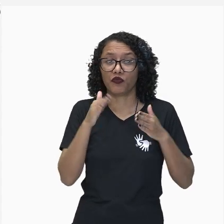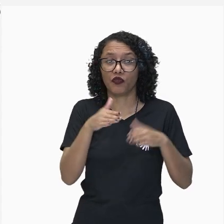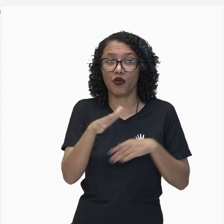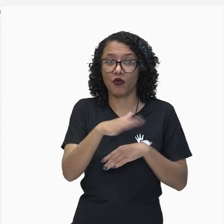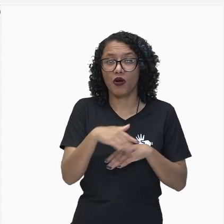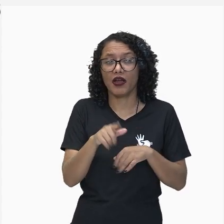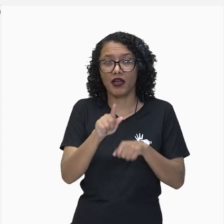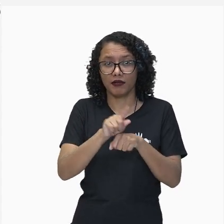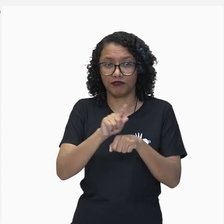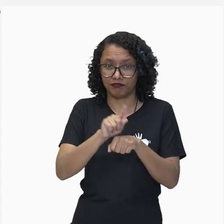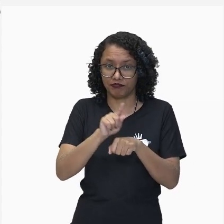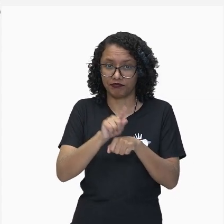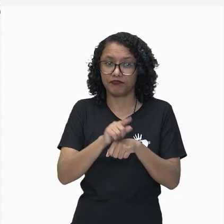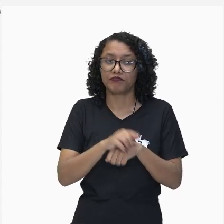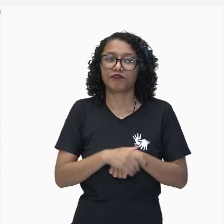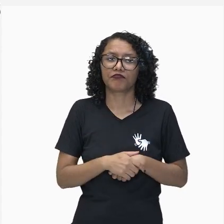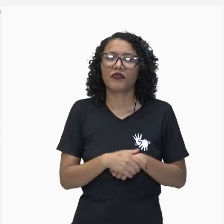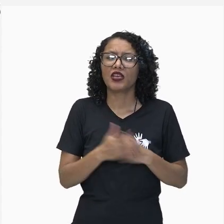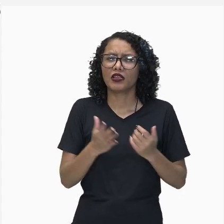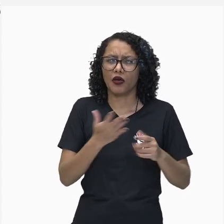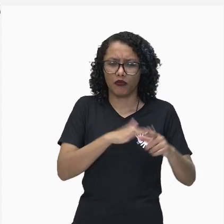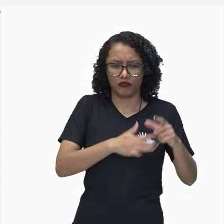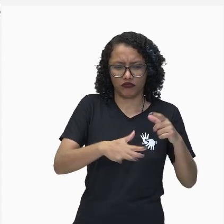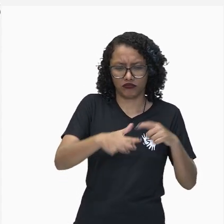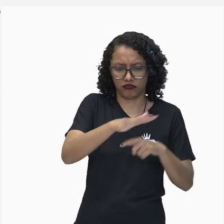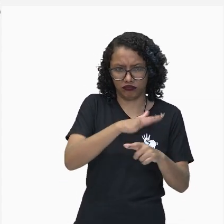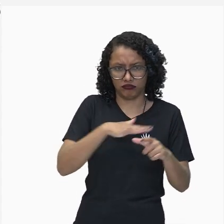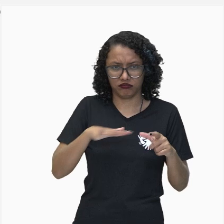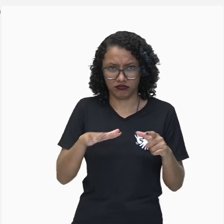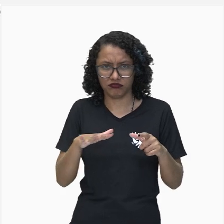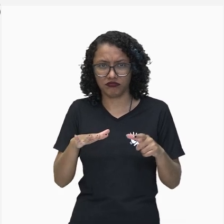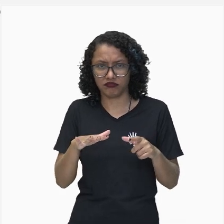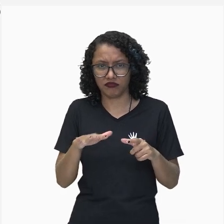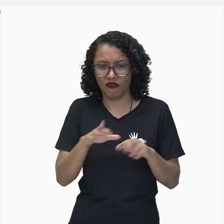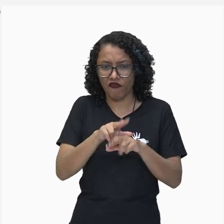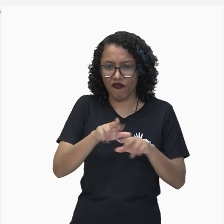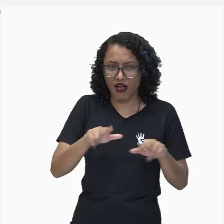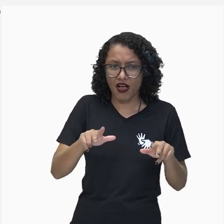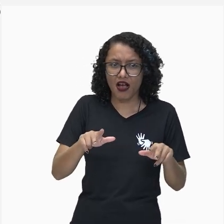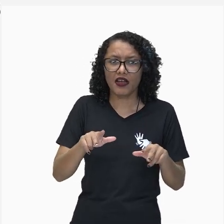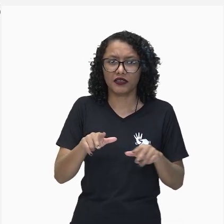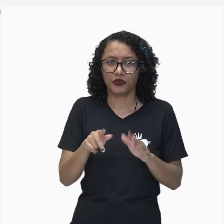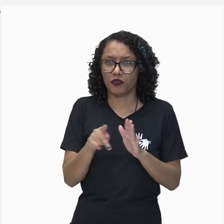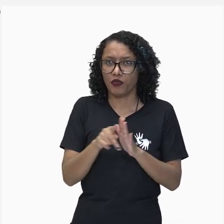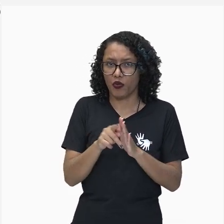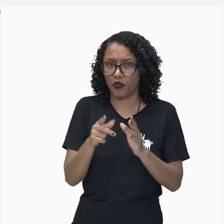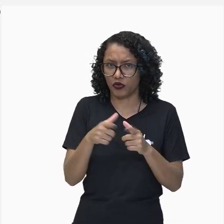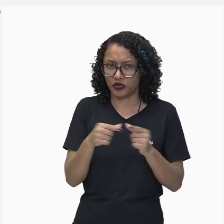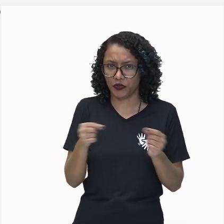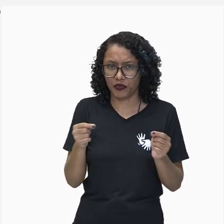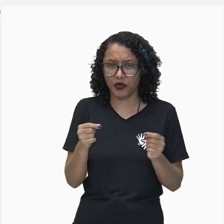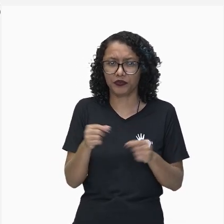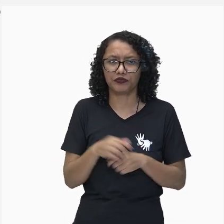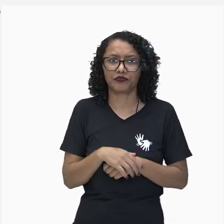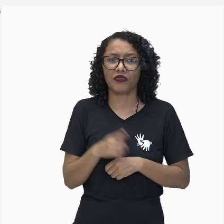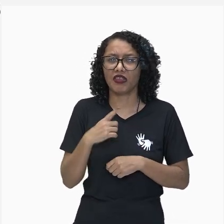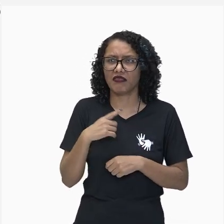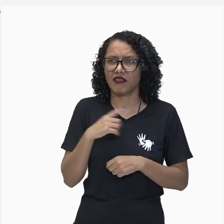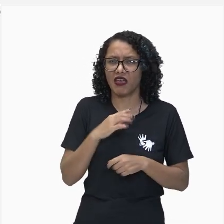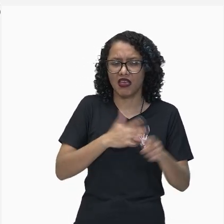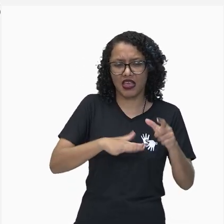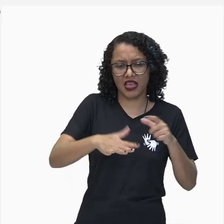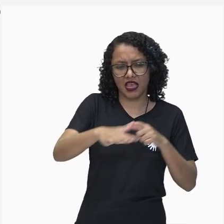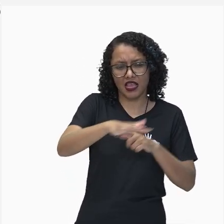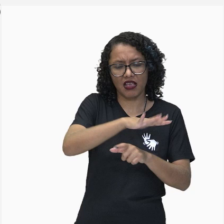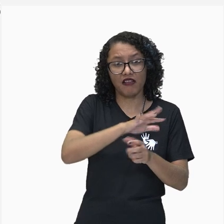geologia, ok? O arquipélago, que é um país insular, então vai ser formado por várias